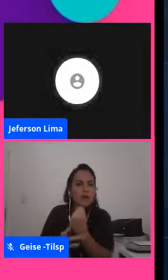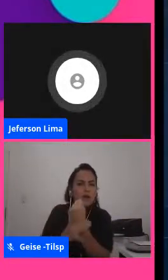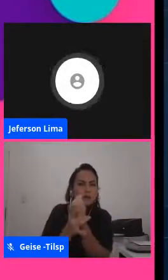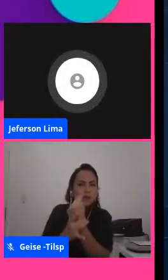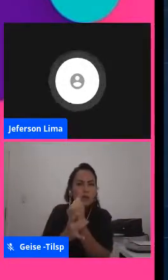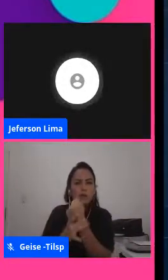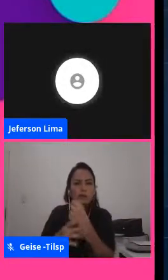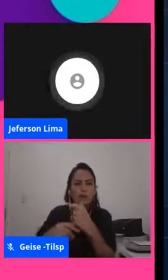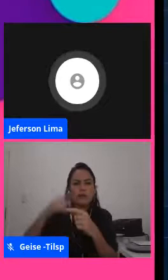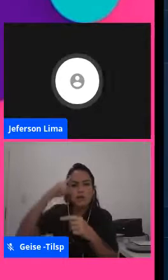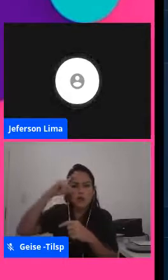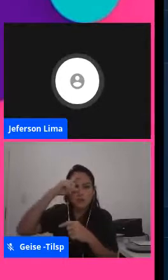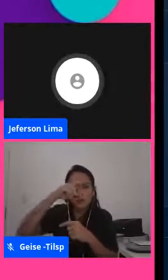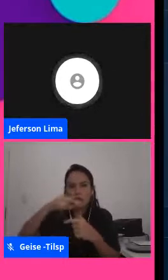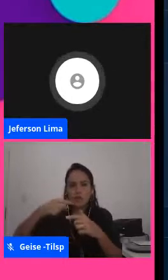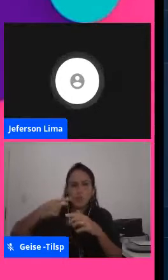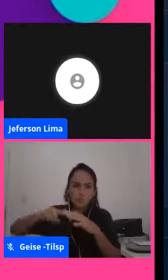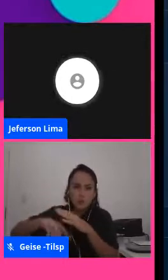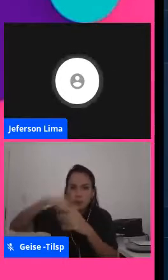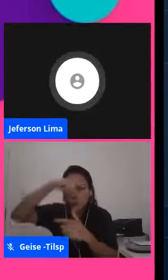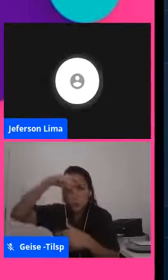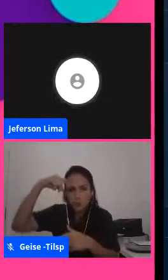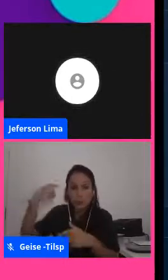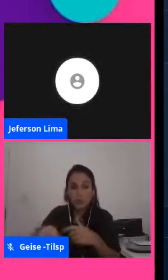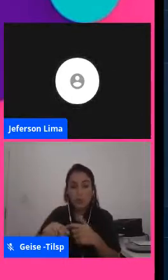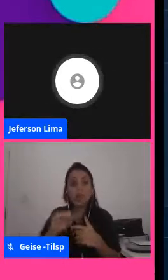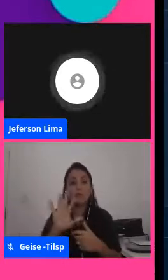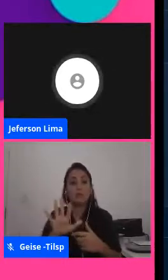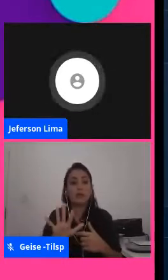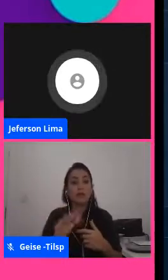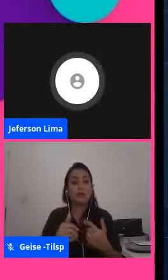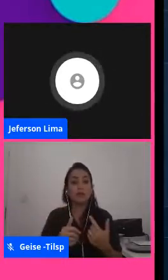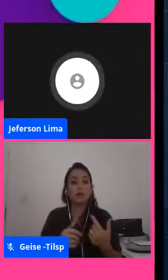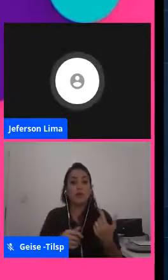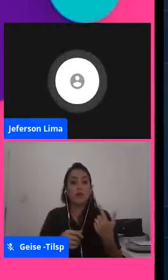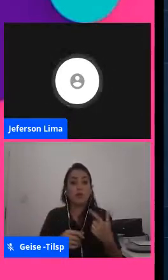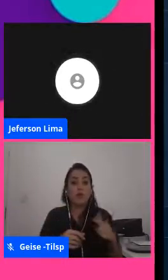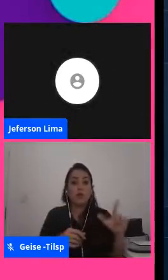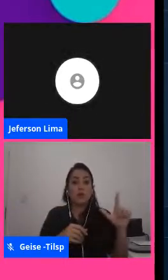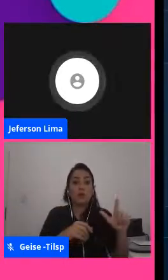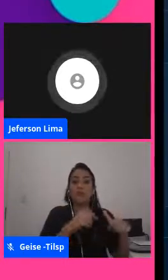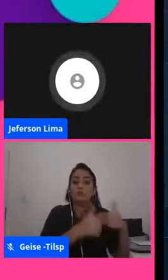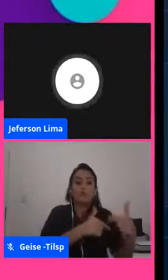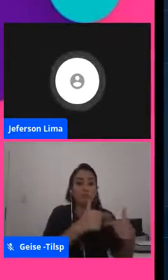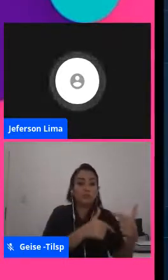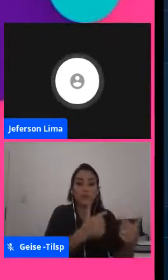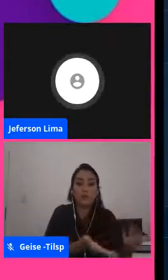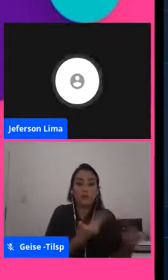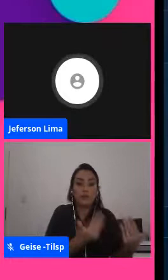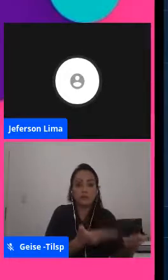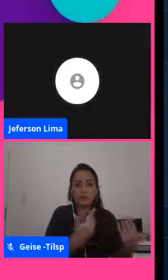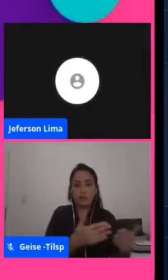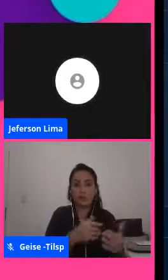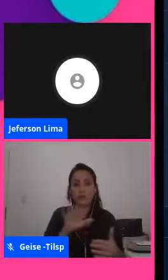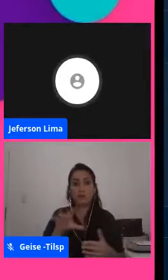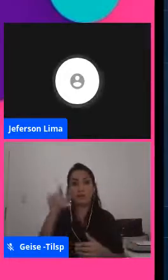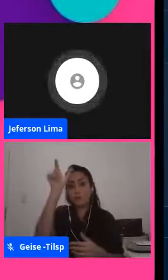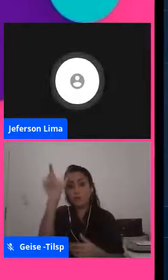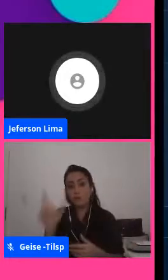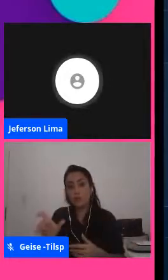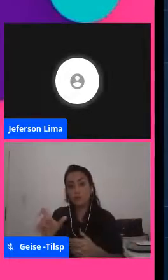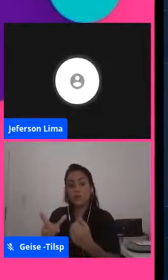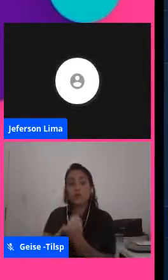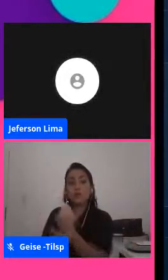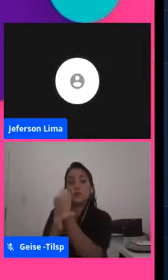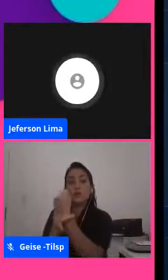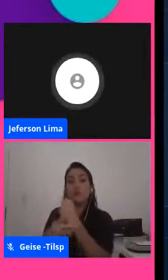de ele estar autenticando e comunicando com o serviço, é que esteja sendo executada. E sabe quem é que vai fazer isso aí? Quem vai fazer isso aí para a